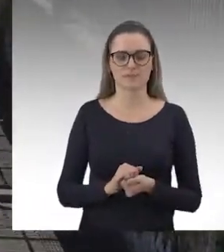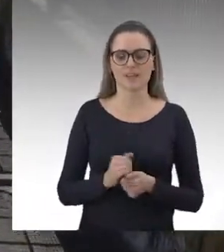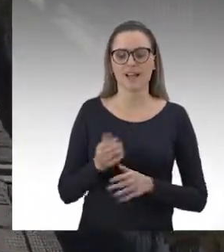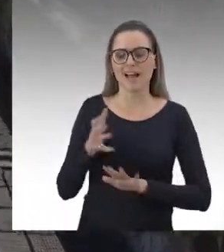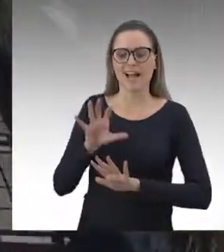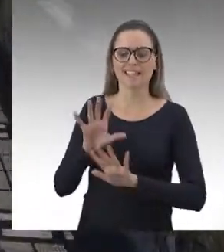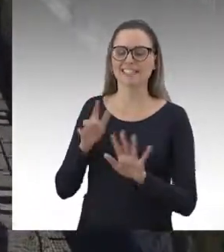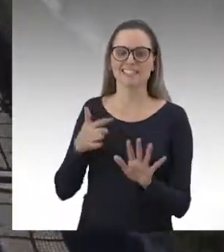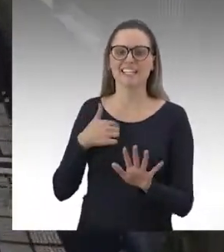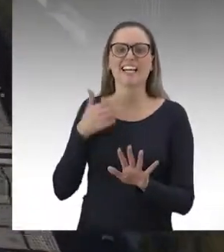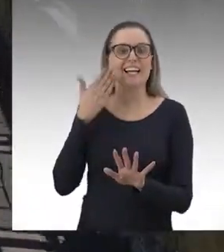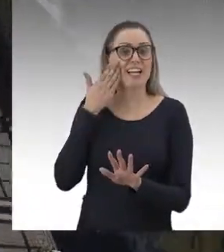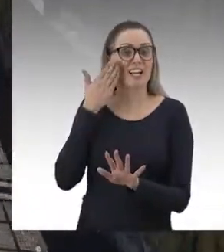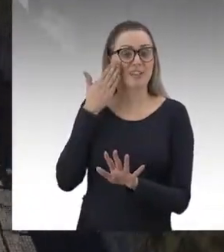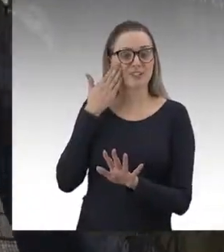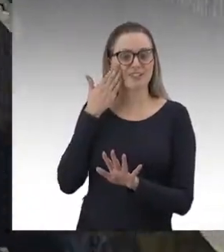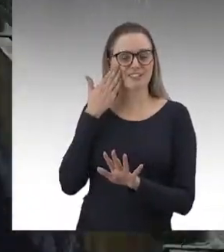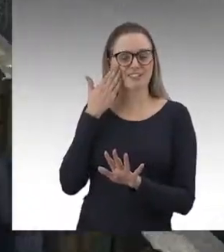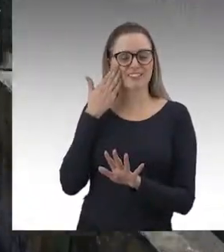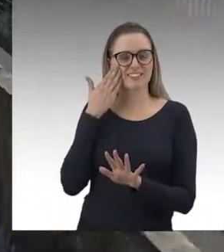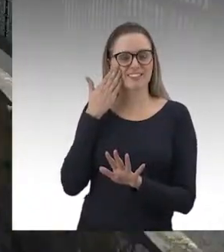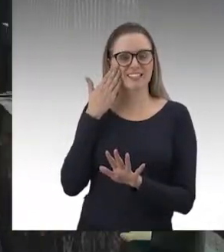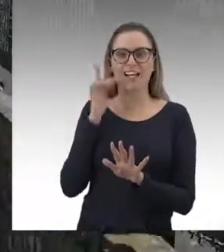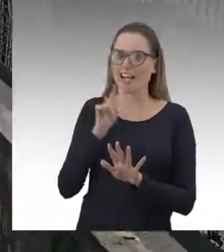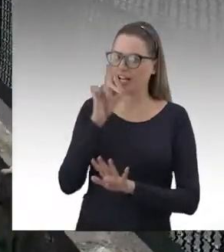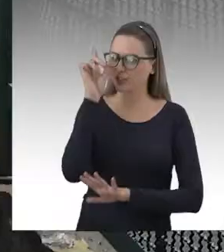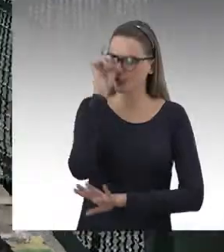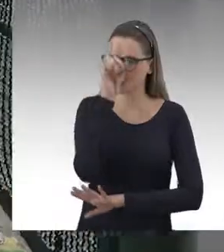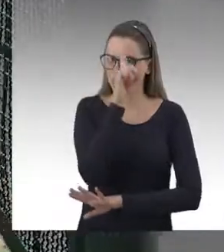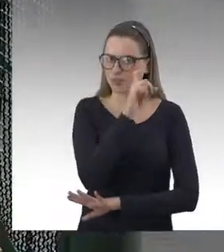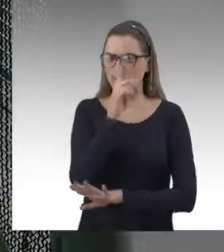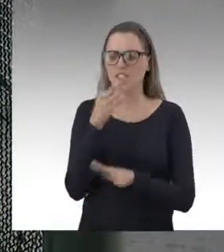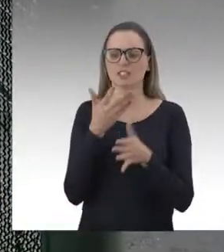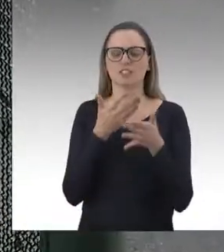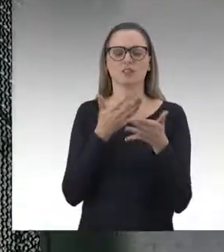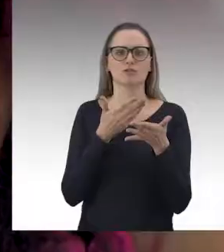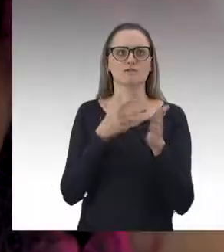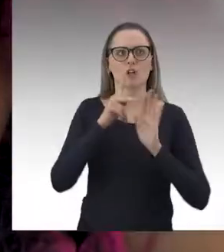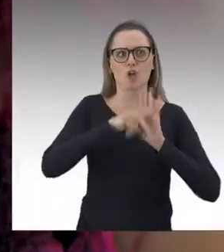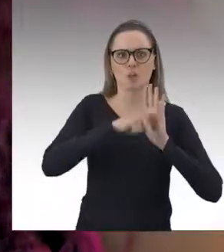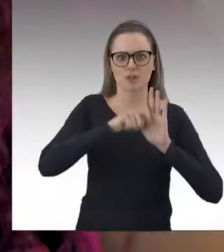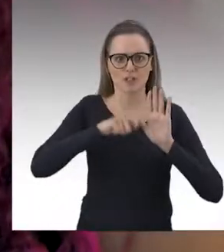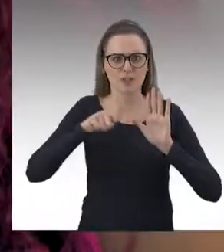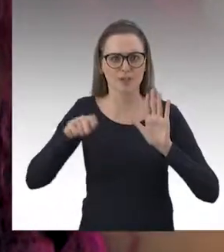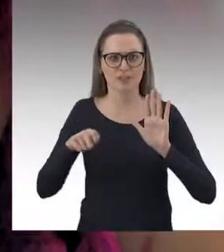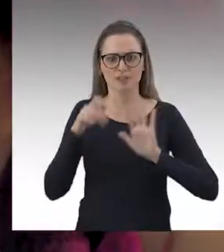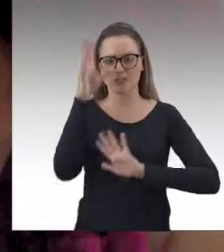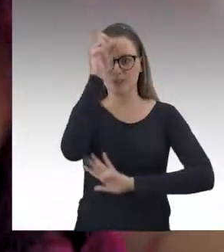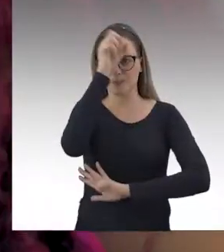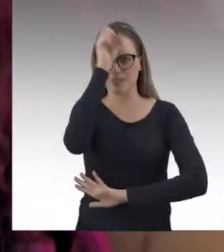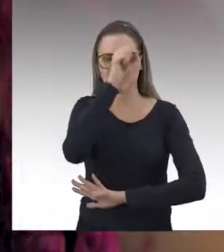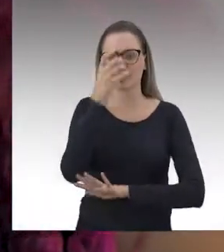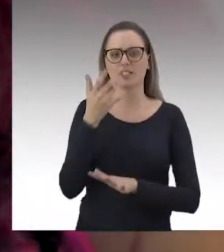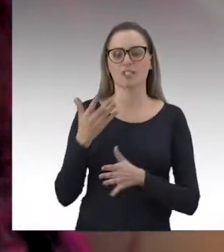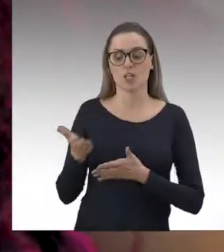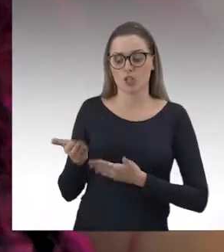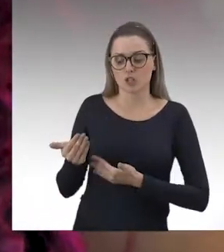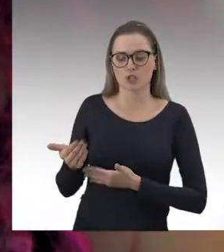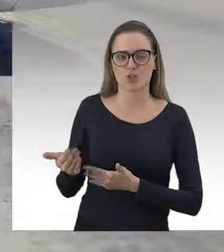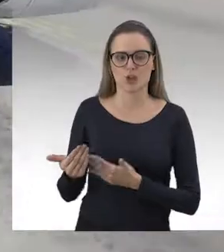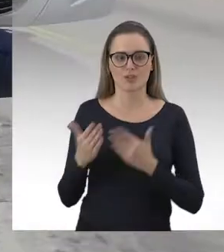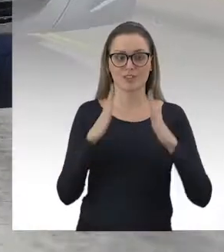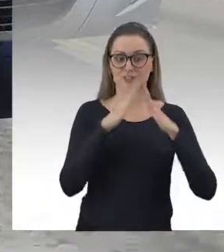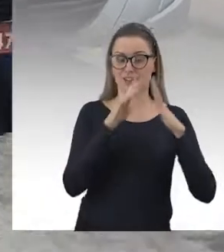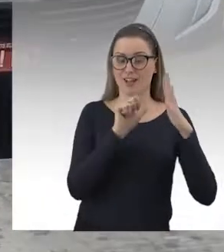Assim, eu sei que é difícil a contratação de jovens aprendizes, ainda mais pessoas jovens de